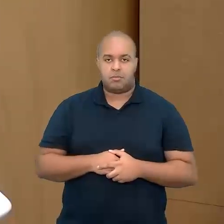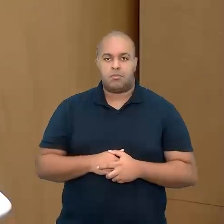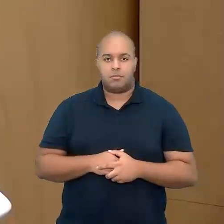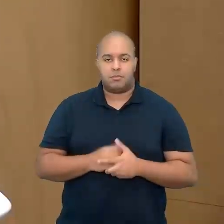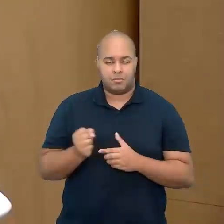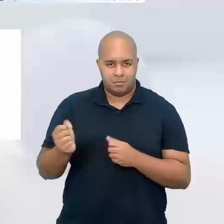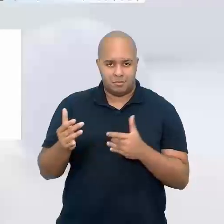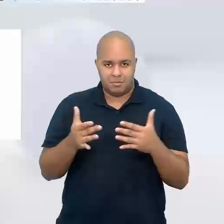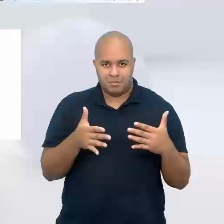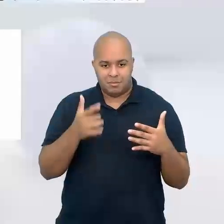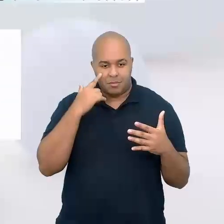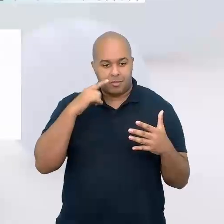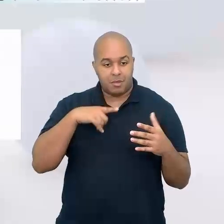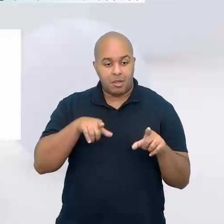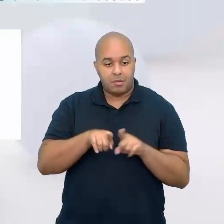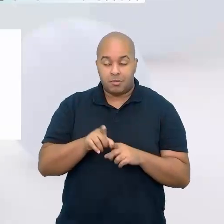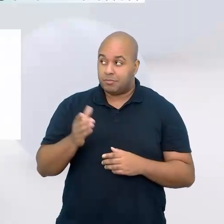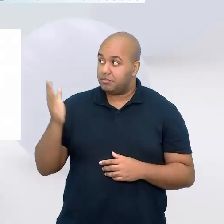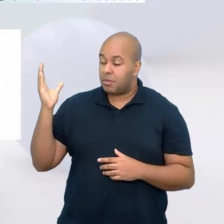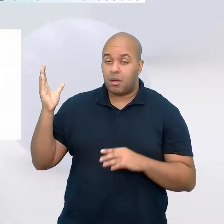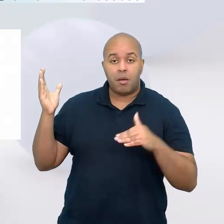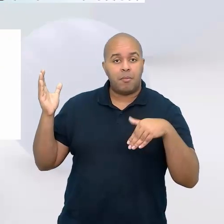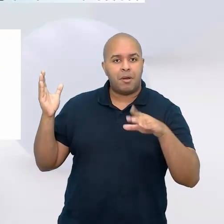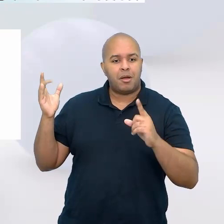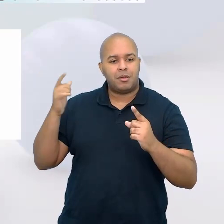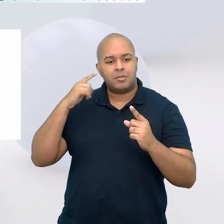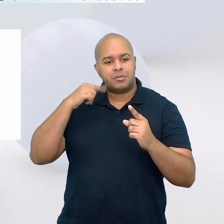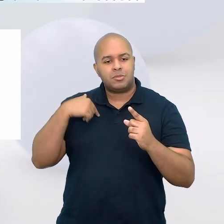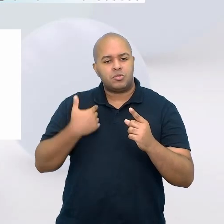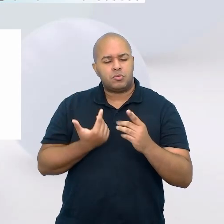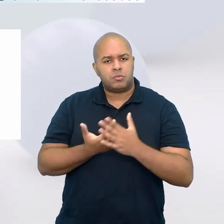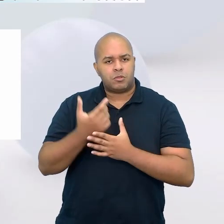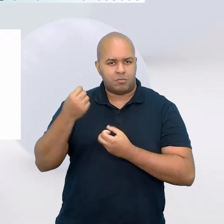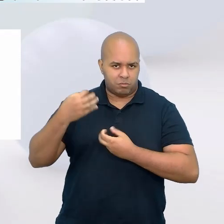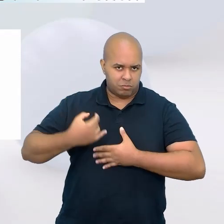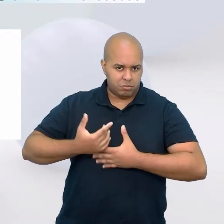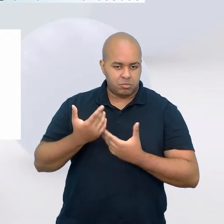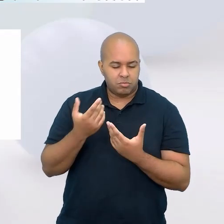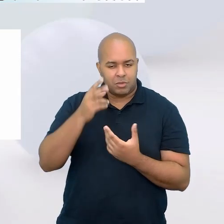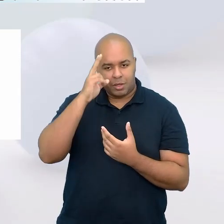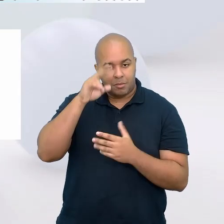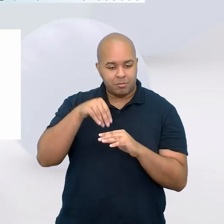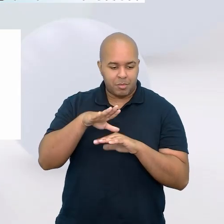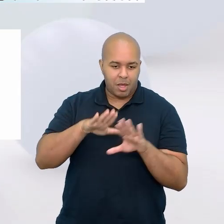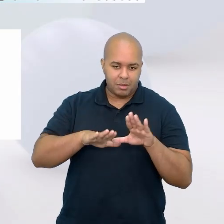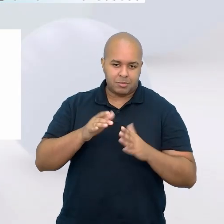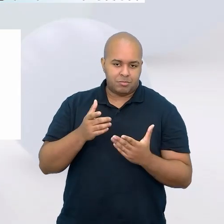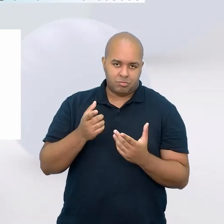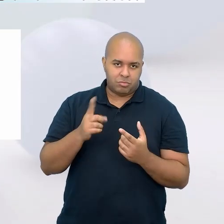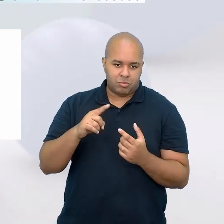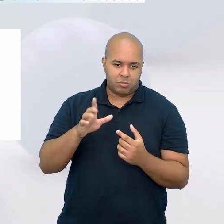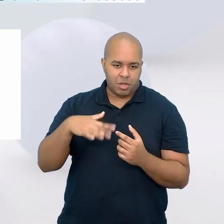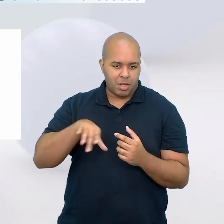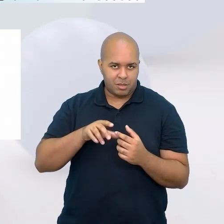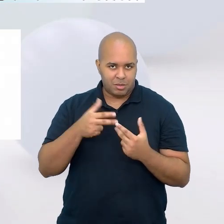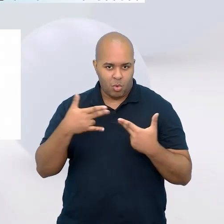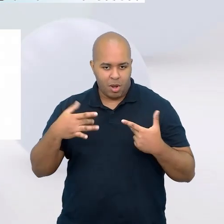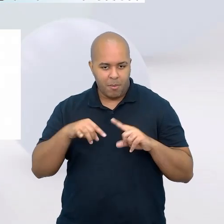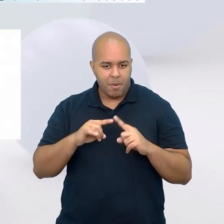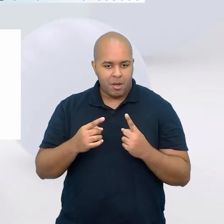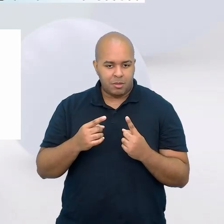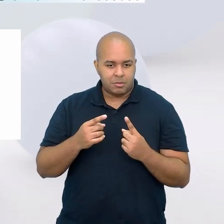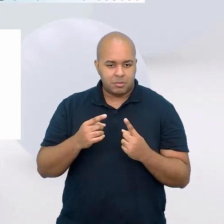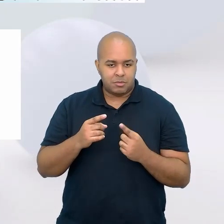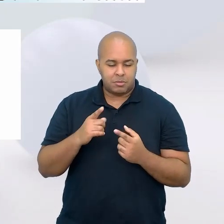pode seguir a gente trouxe aqui é mais uma um informativo um lembrete embora não seja da área de linguagem